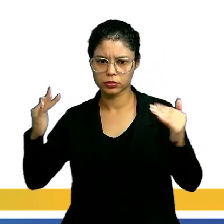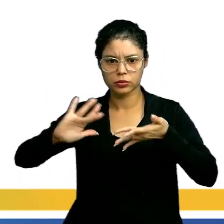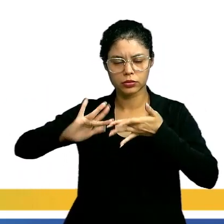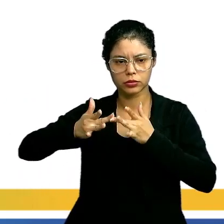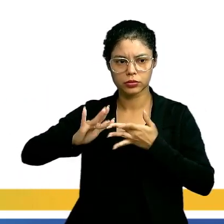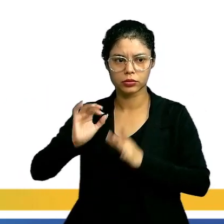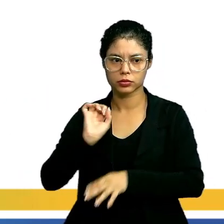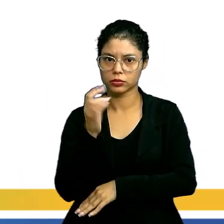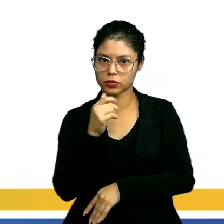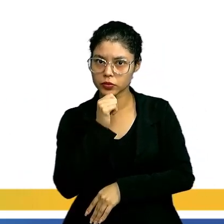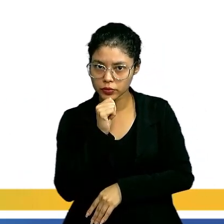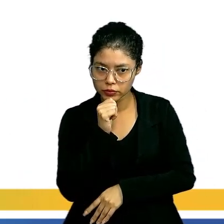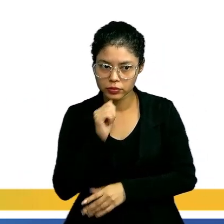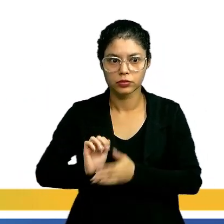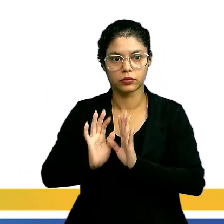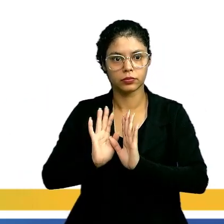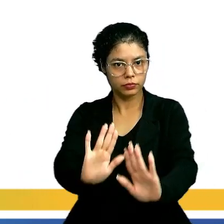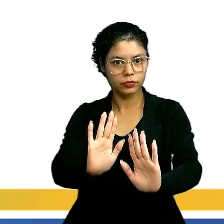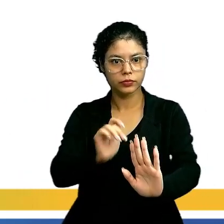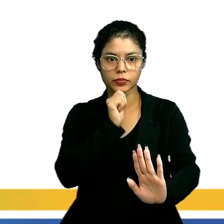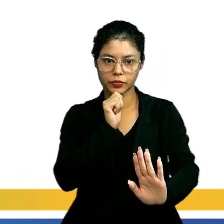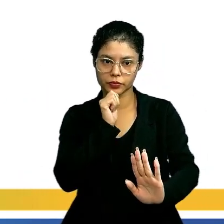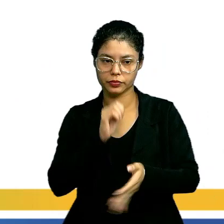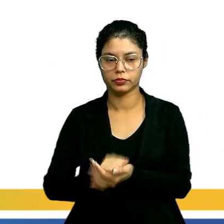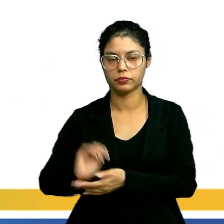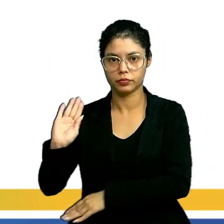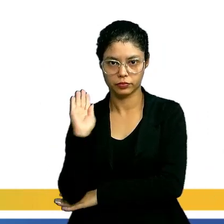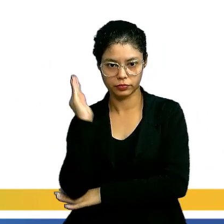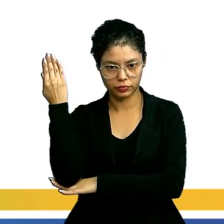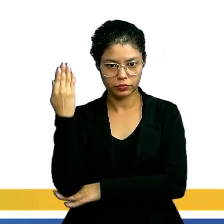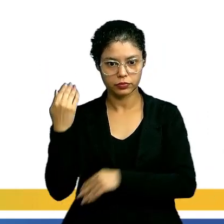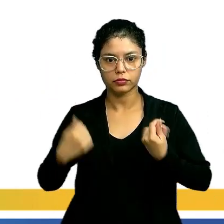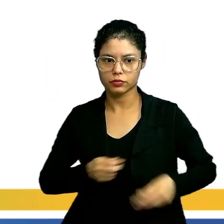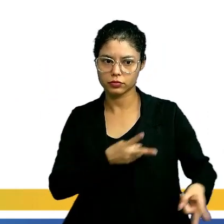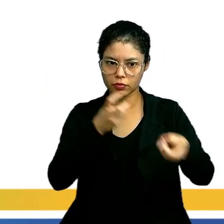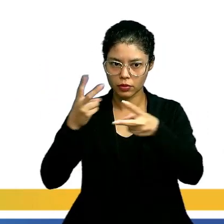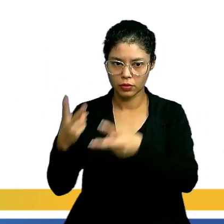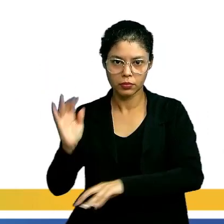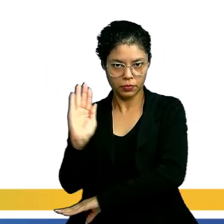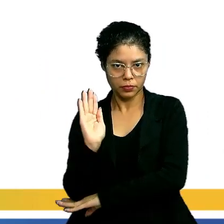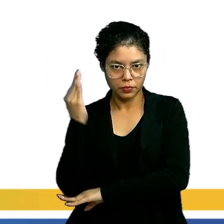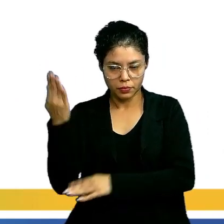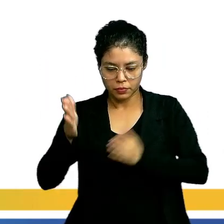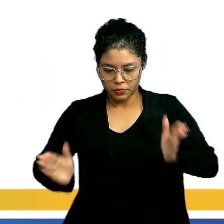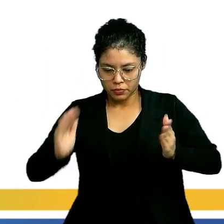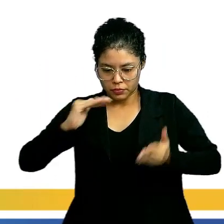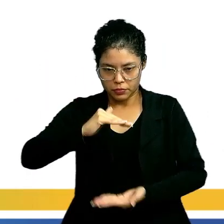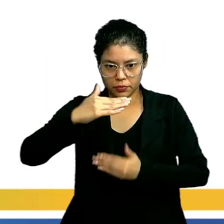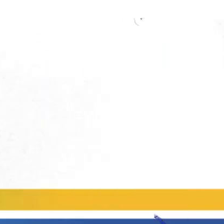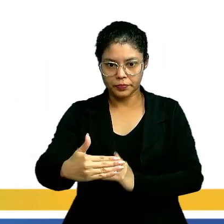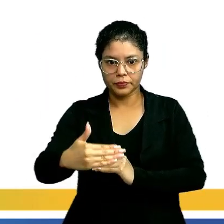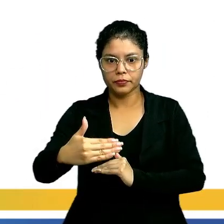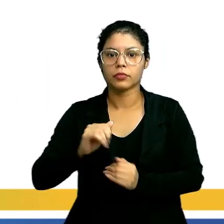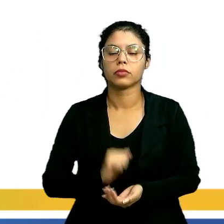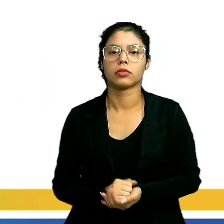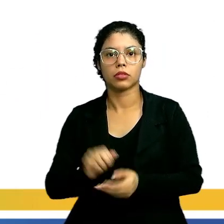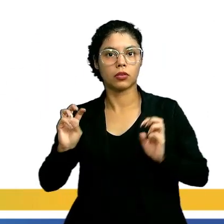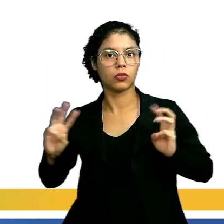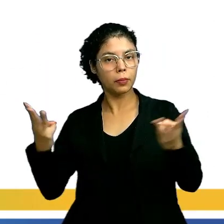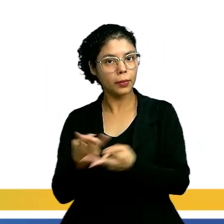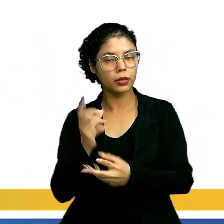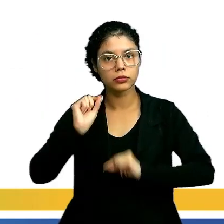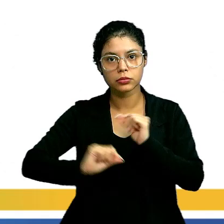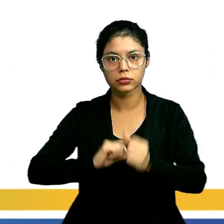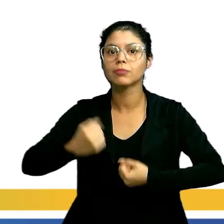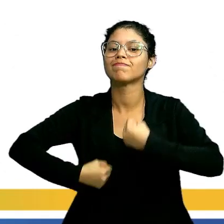contato. Ou seja, ao empurrar um bloco de madeira, você vai perceber que esse bloco de madeira, dependendo da sua massa, ele vai